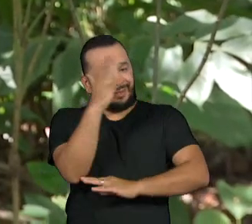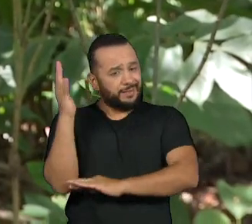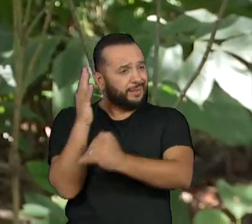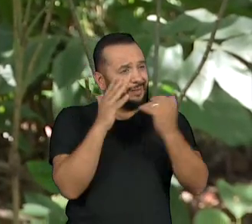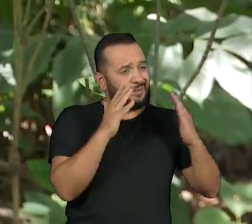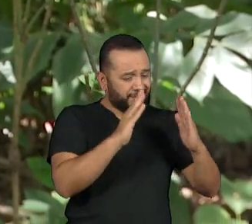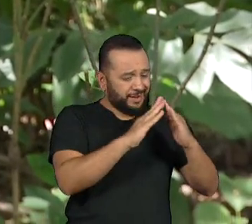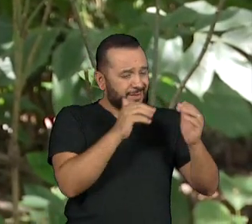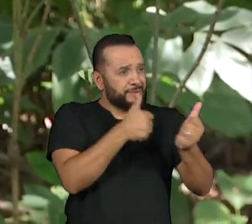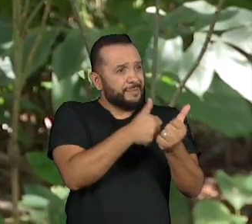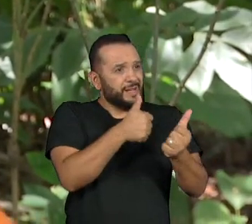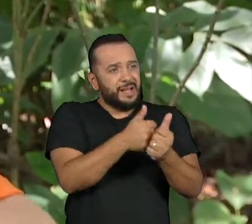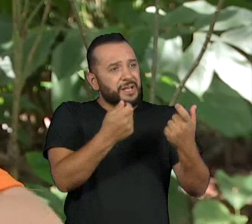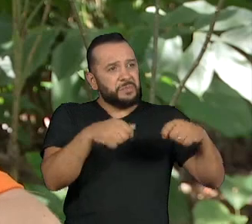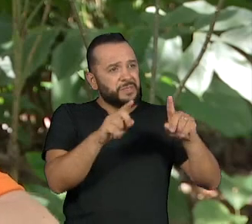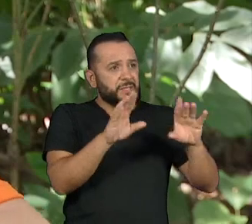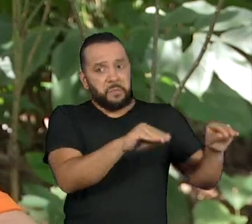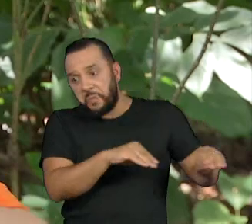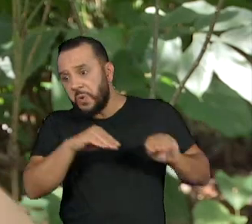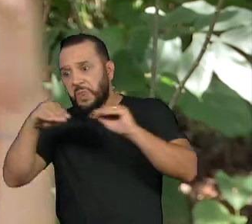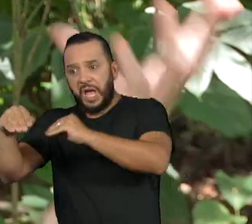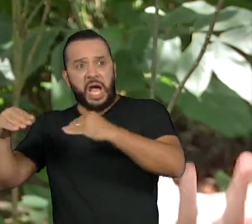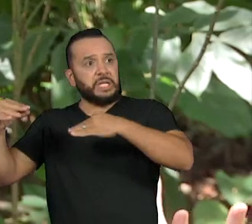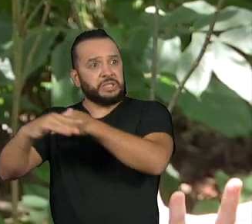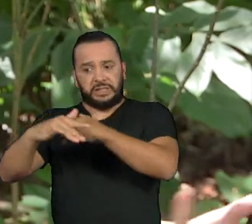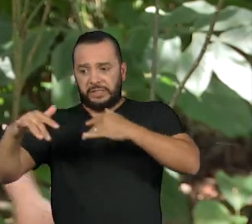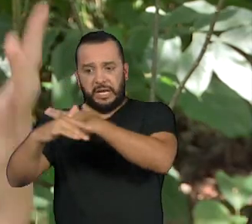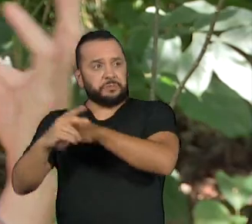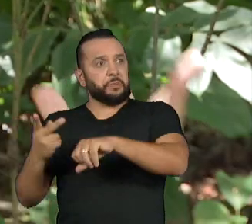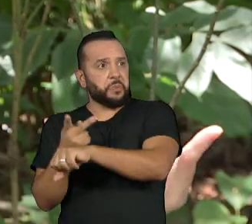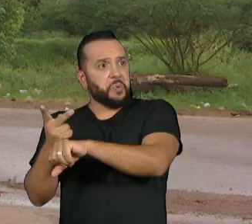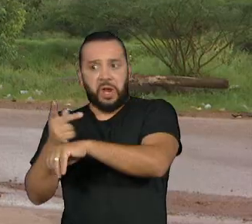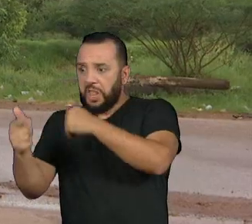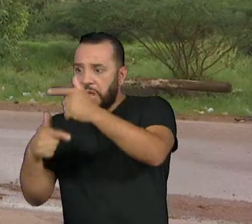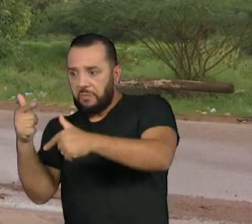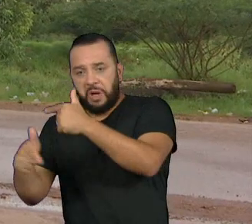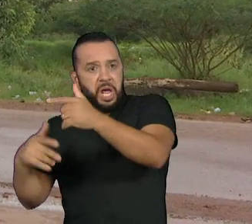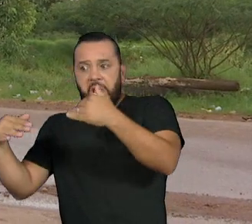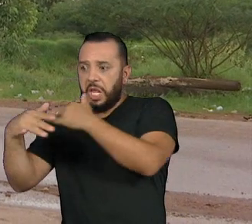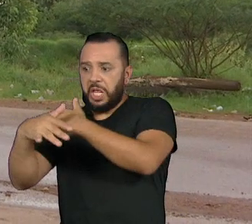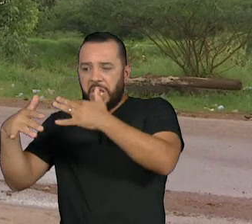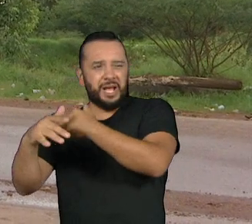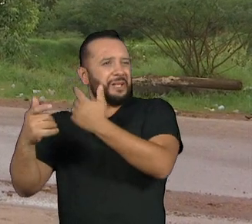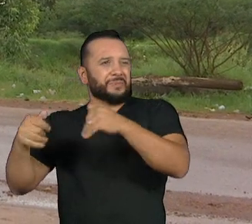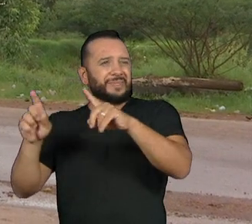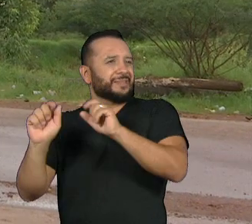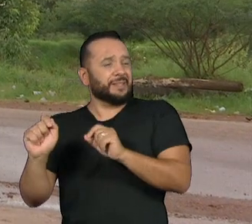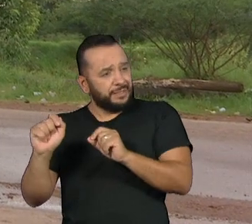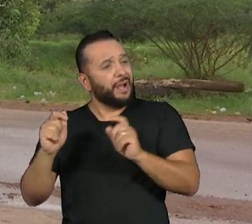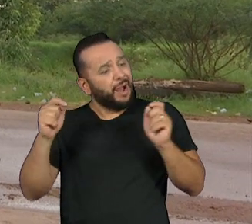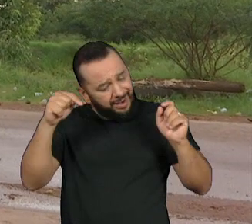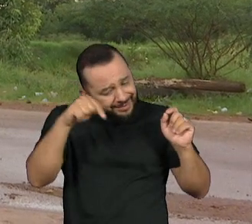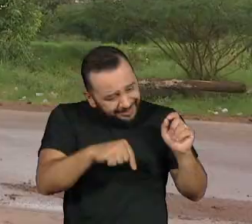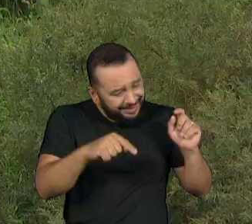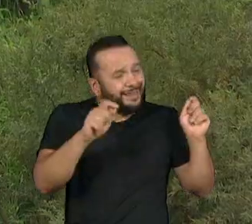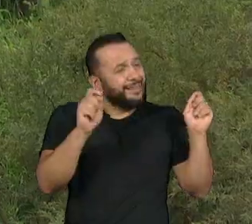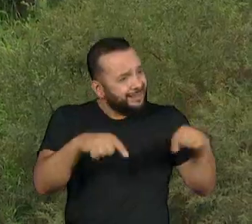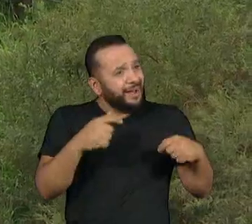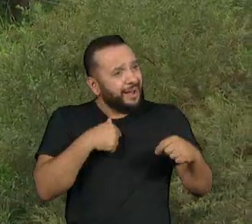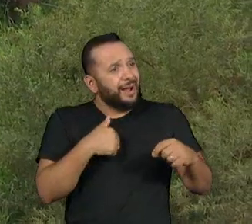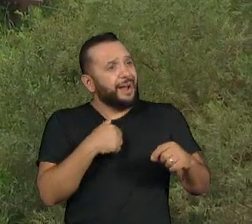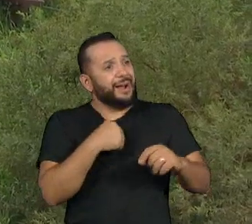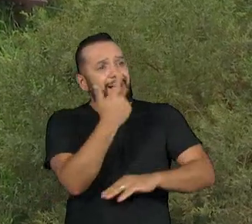território, sem precisar procurar um emprego na cidade, onde ele não será valorizado, onde muitas vezes ele vai passar